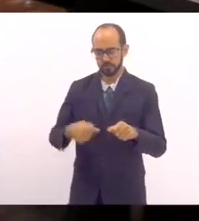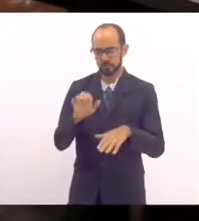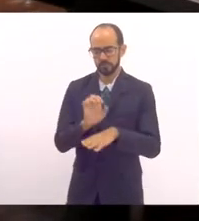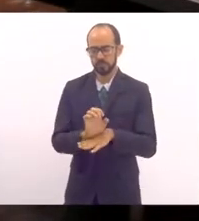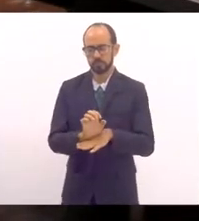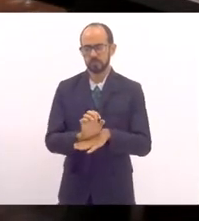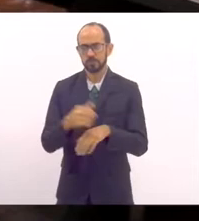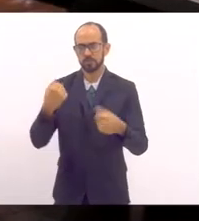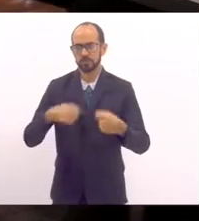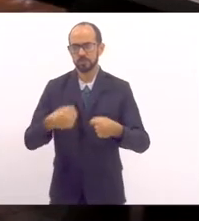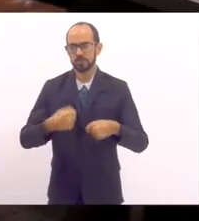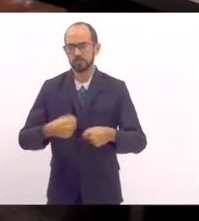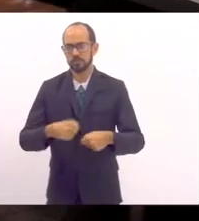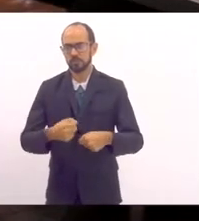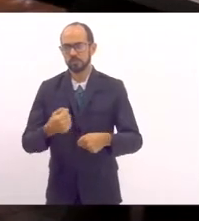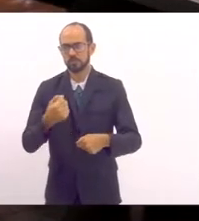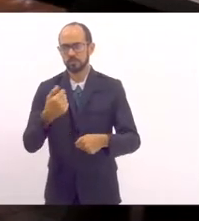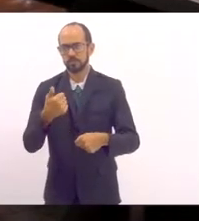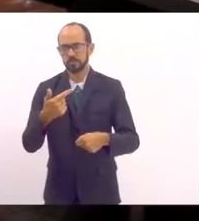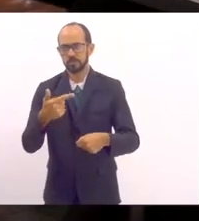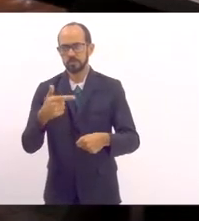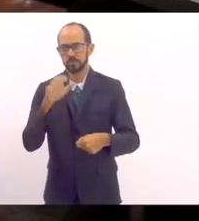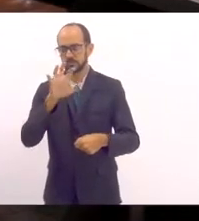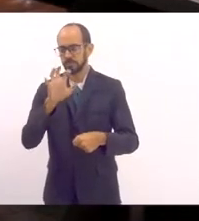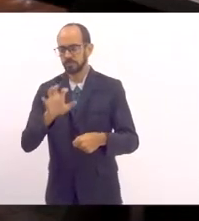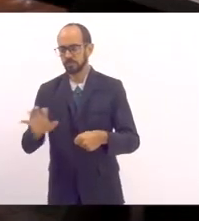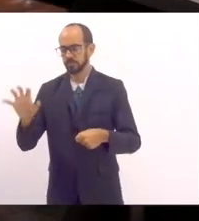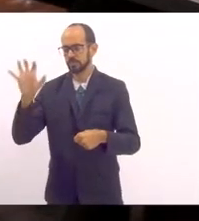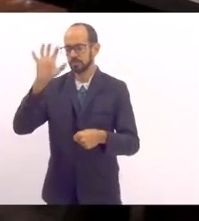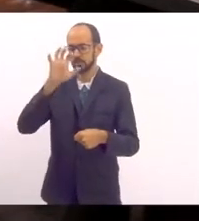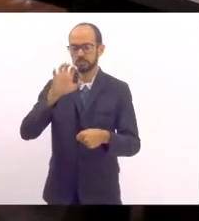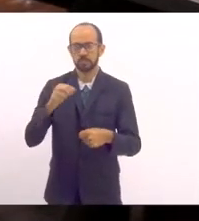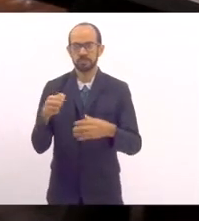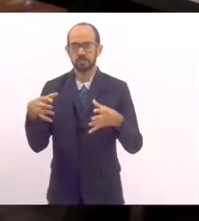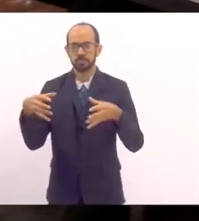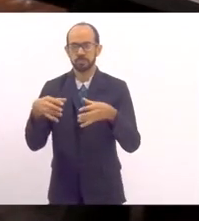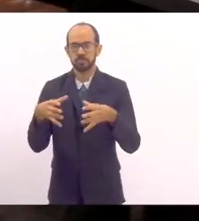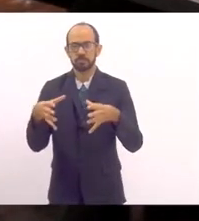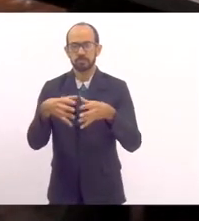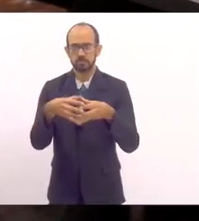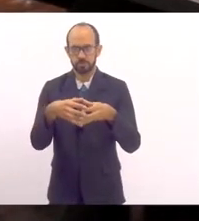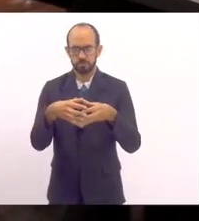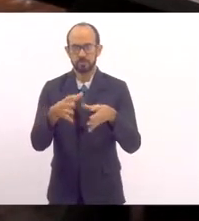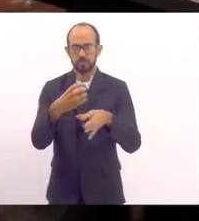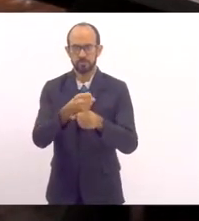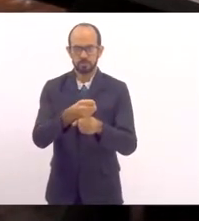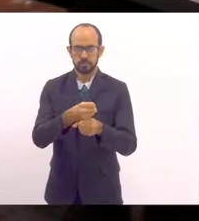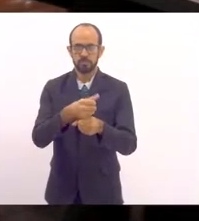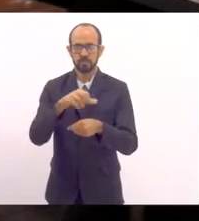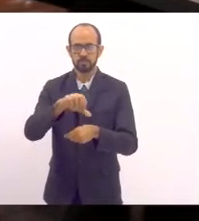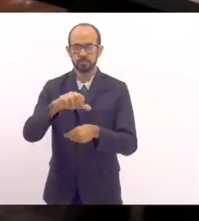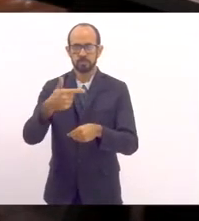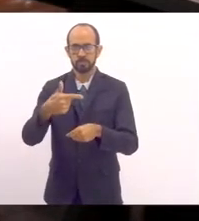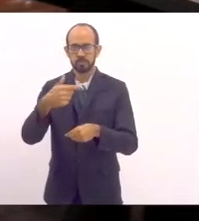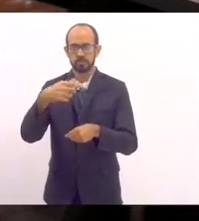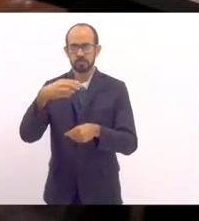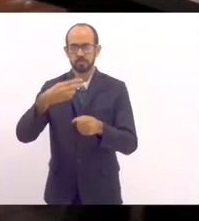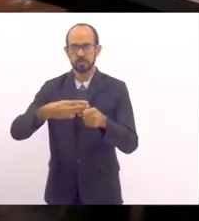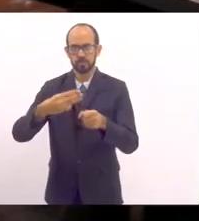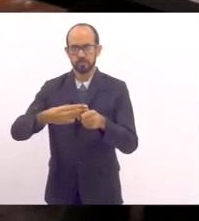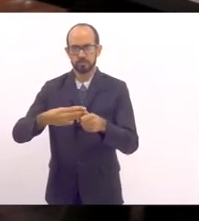demandas das 12 regiões que contemplam aí os 92 municípios do Estado. E, inicialmente, nós fomos praticamente